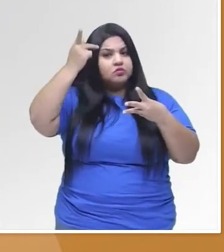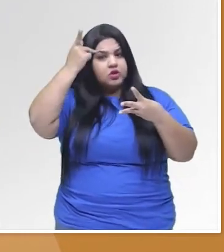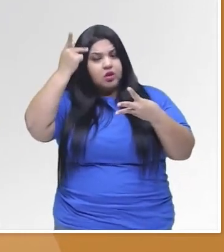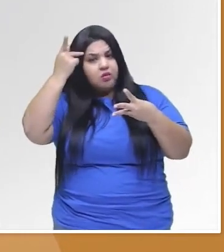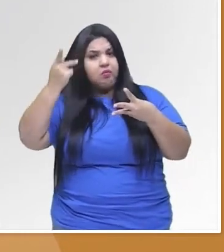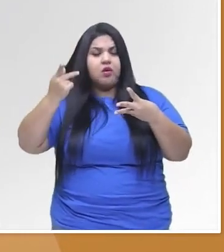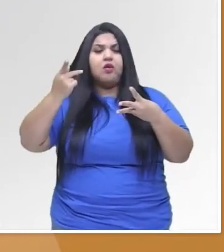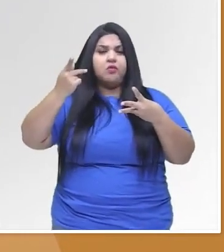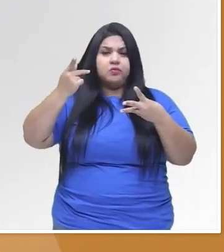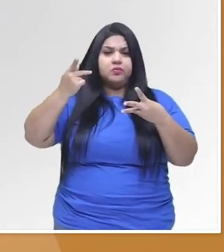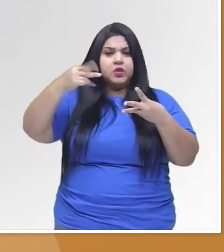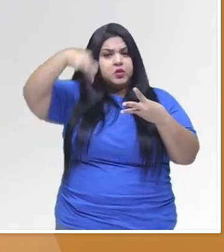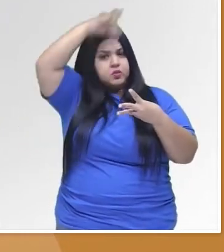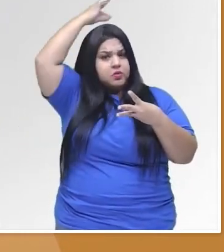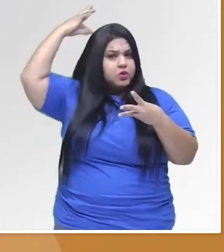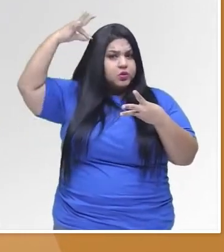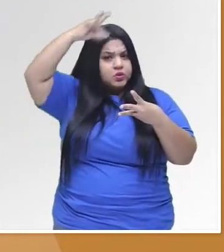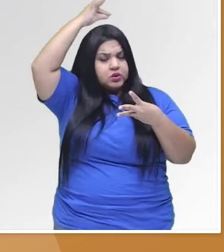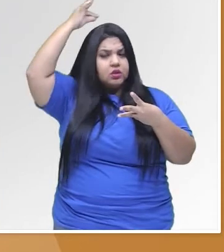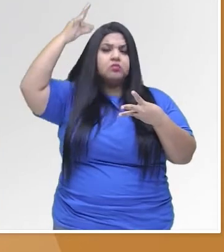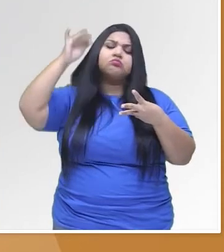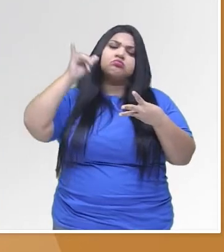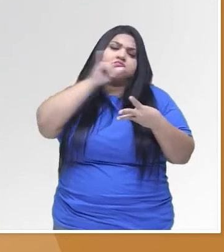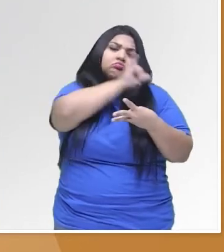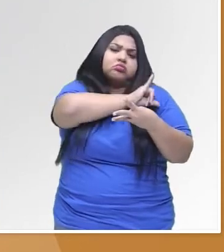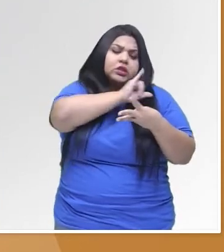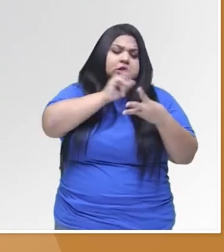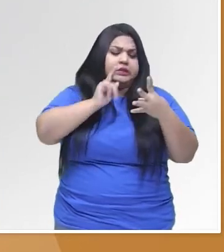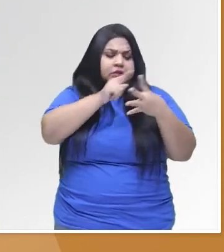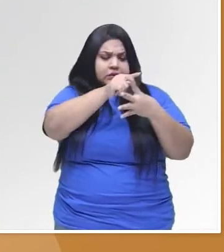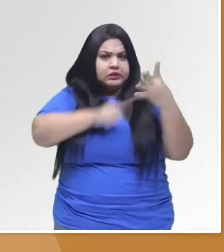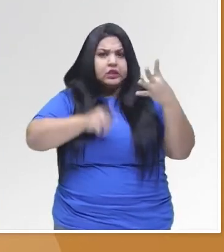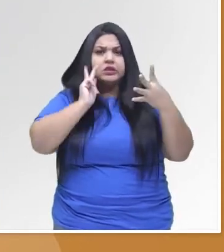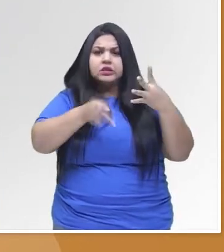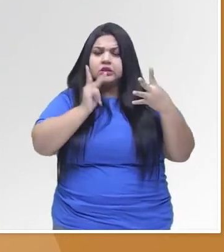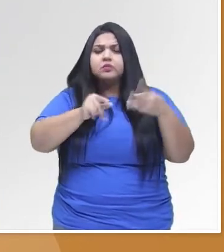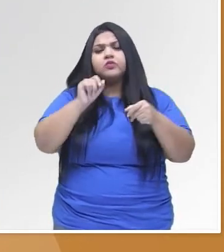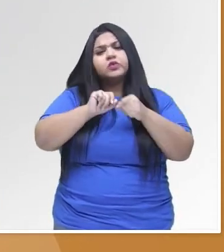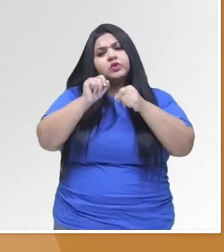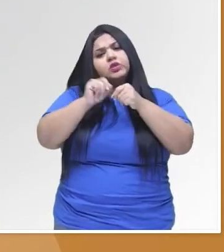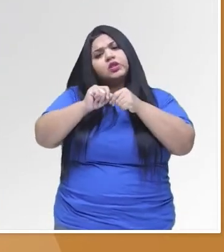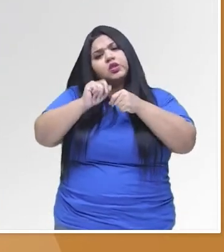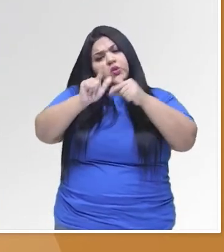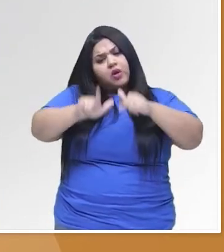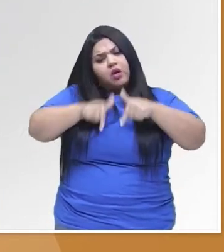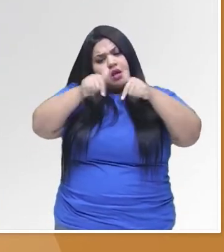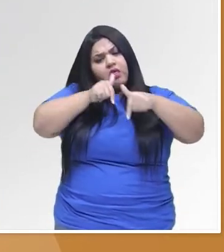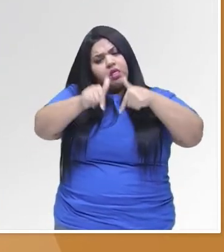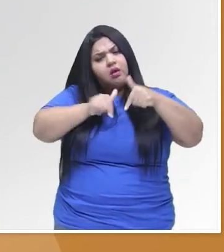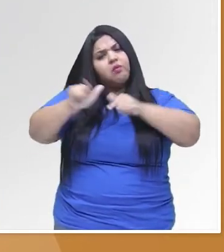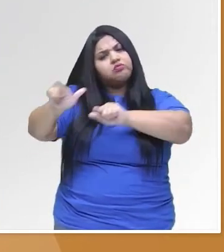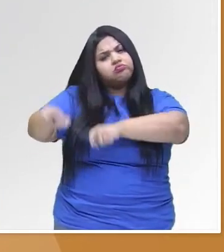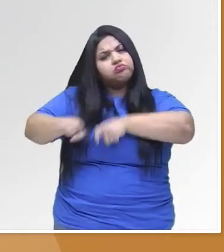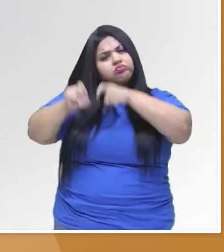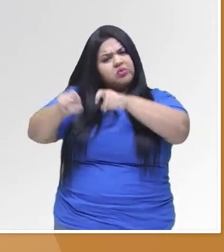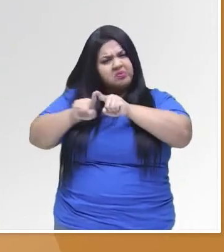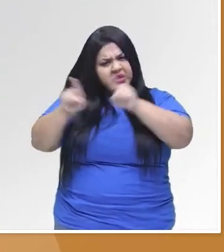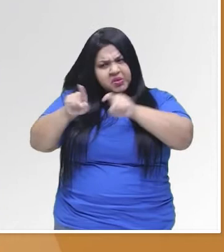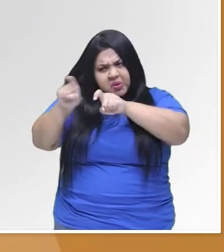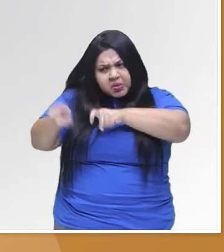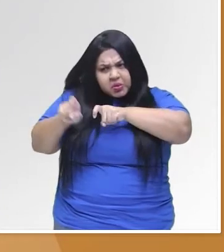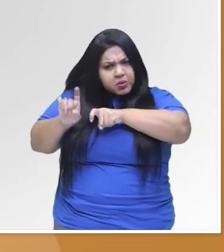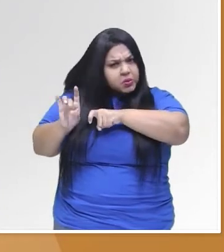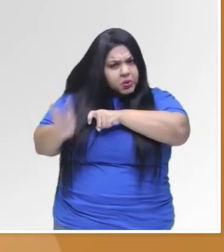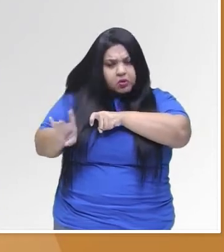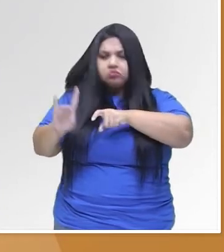Espírito Santo, e aí sempre produzindo atividades agrícolas. Mas é só da agricultura que vive a região